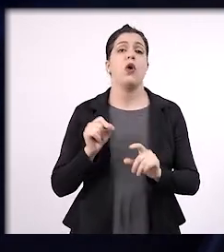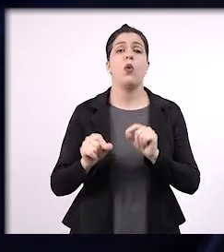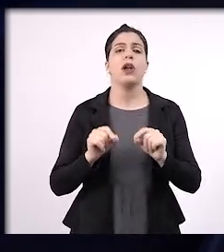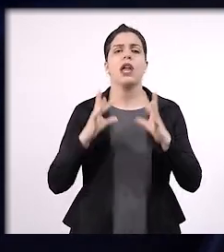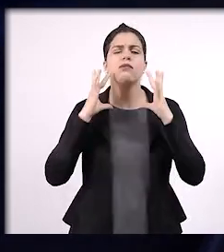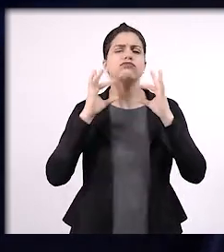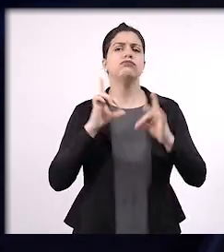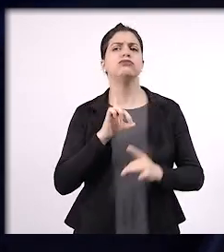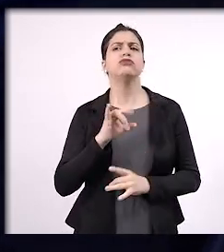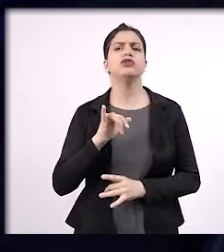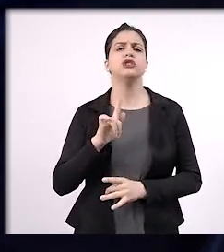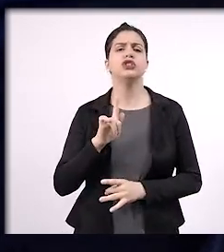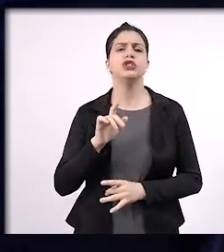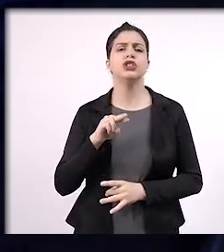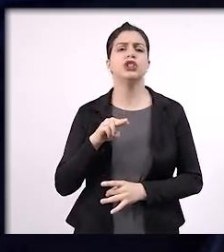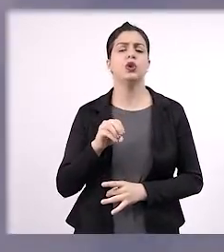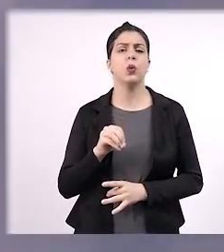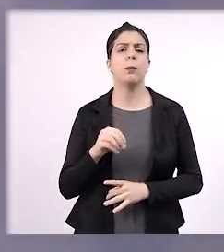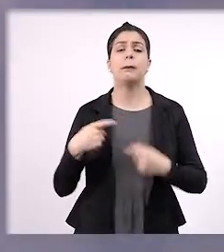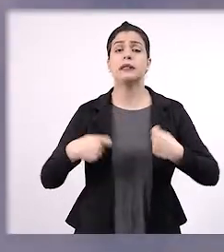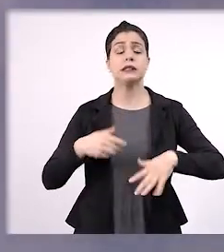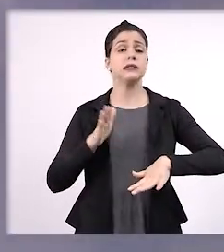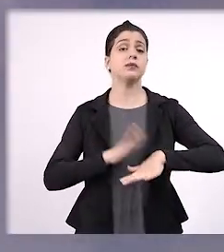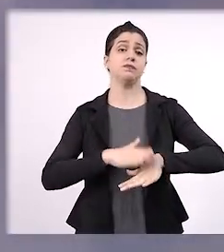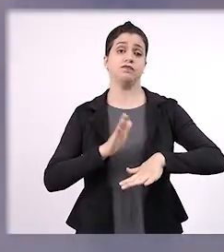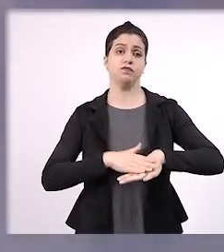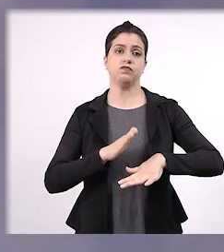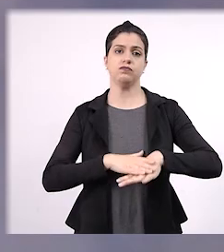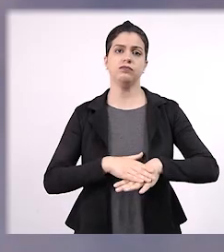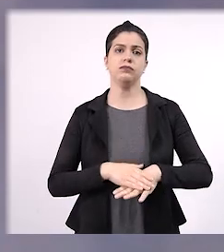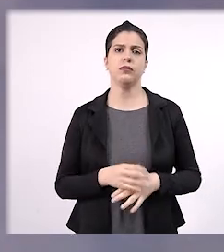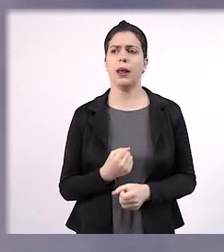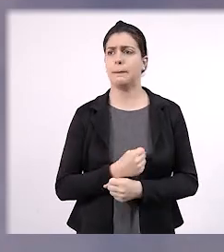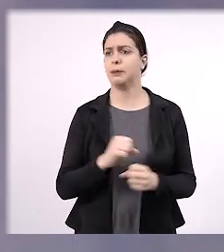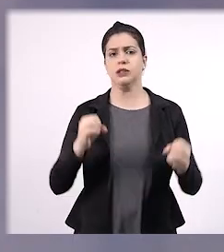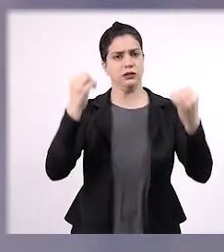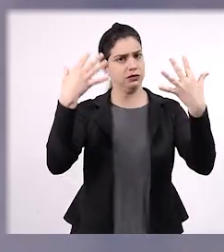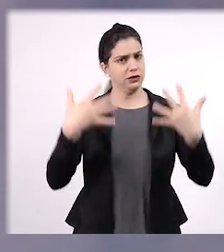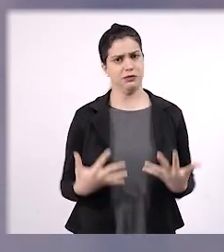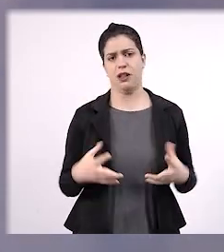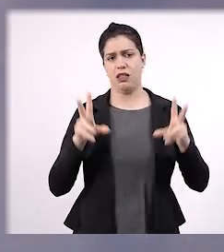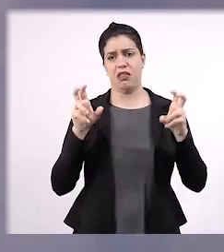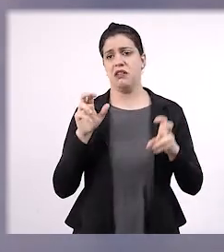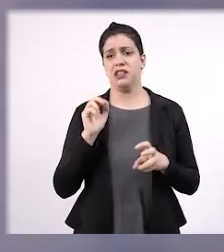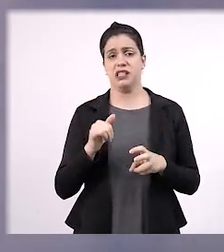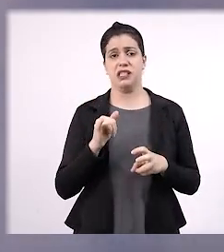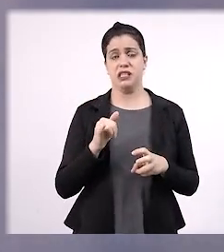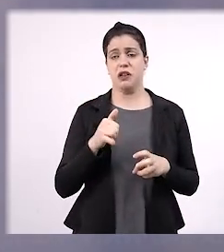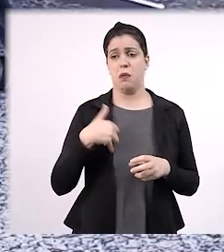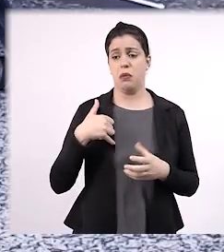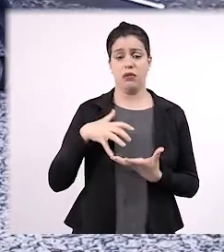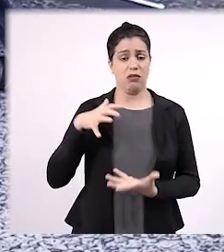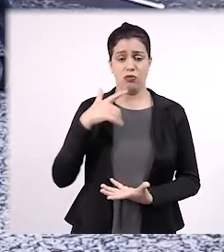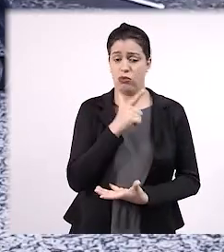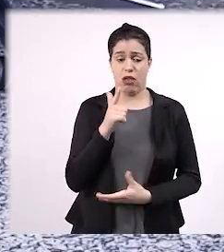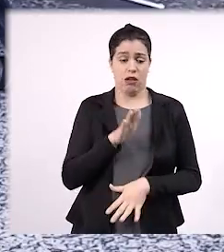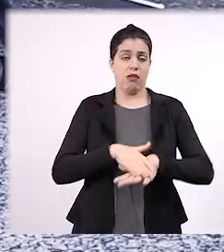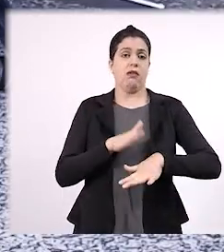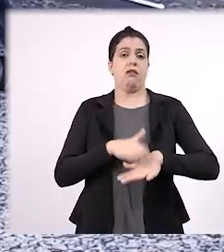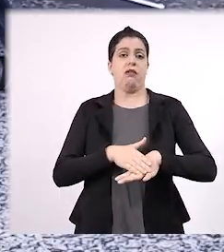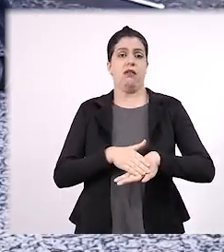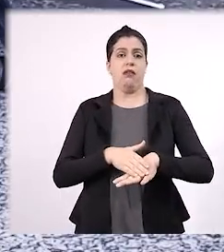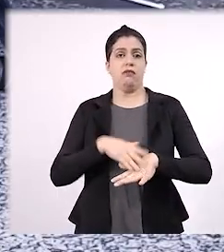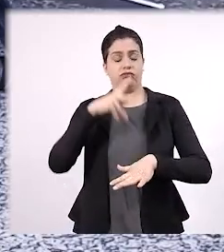ser digno, o idoso tem que ter autonomia. É impossível a gente falar de dignidade sem exercício de autonomia. A gente tem